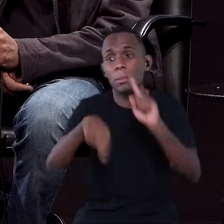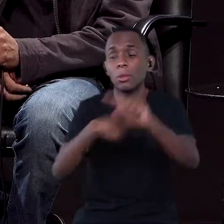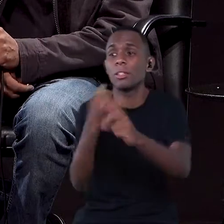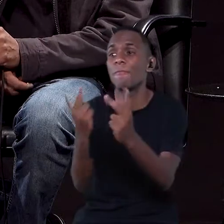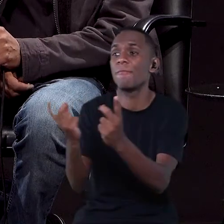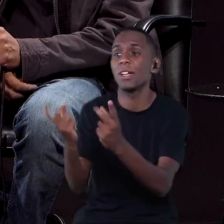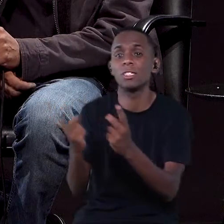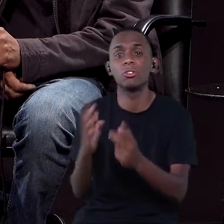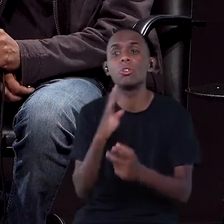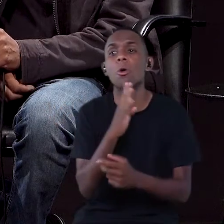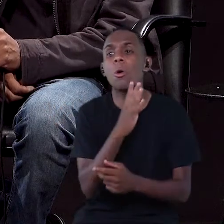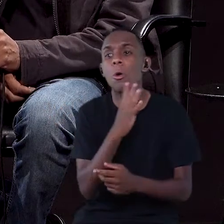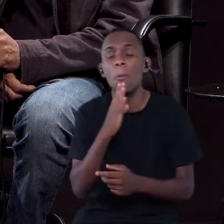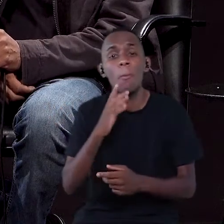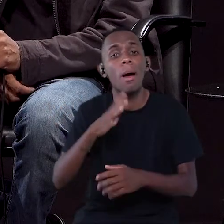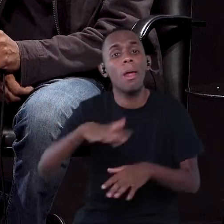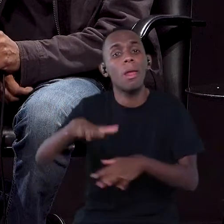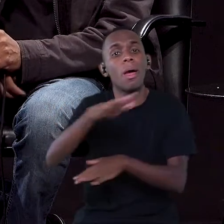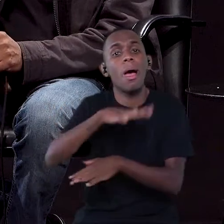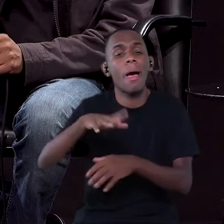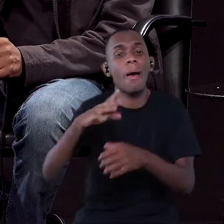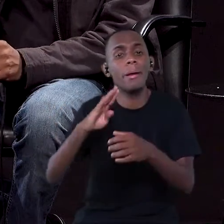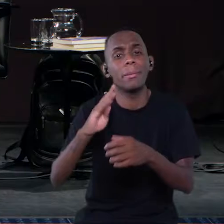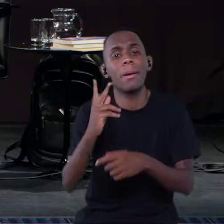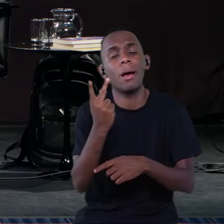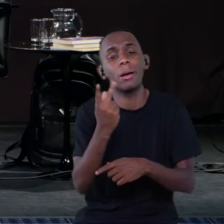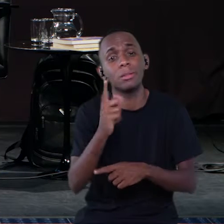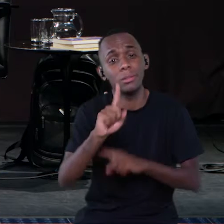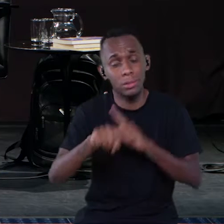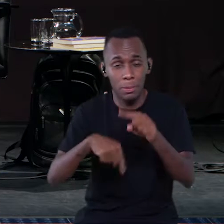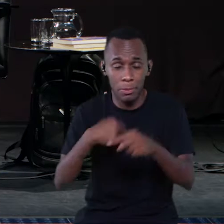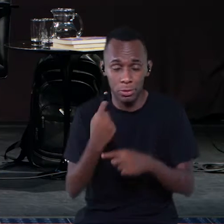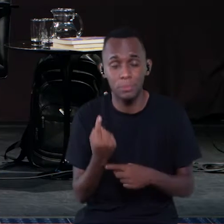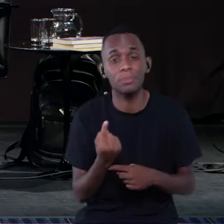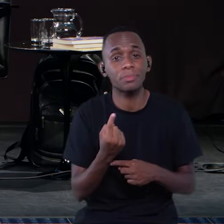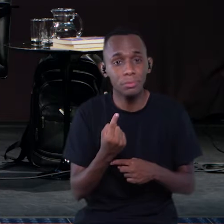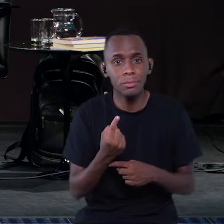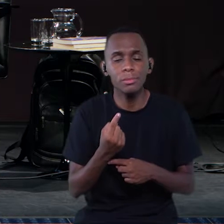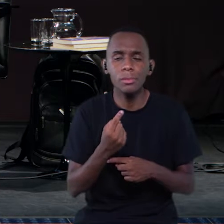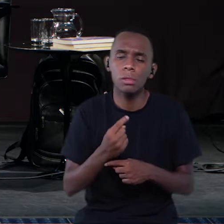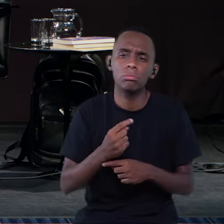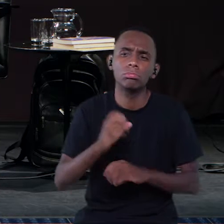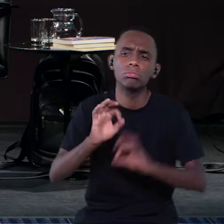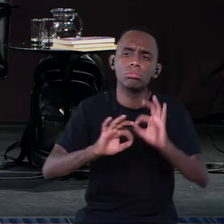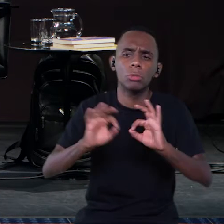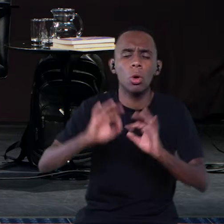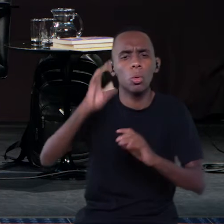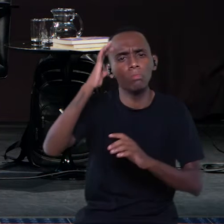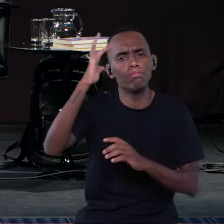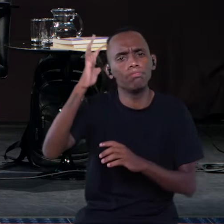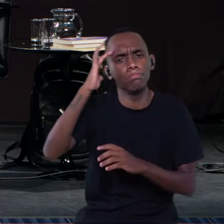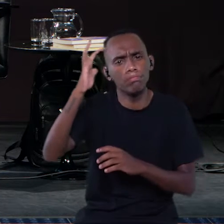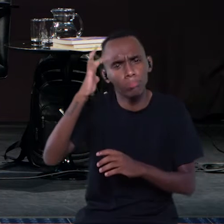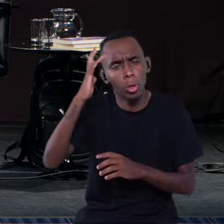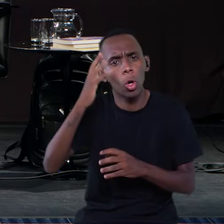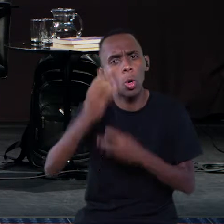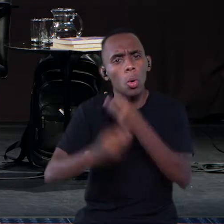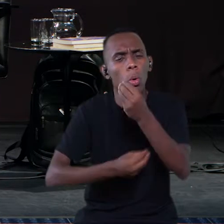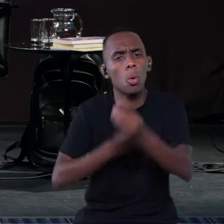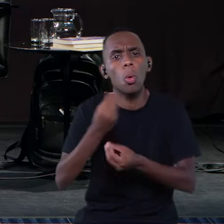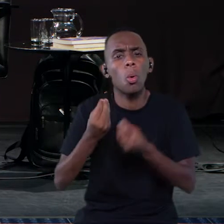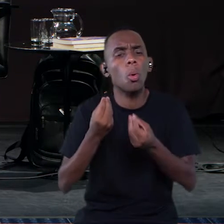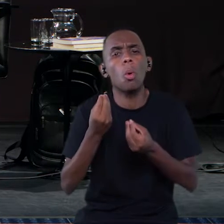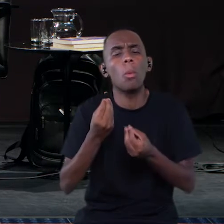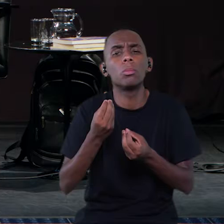pelos bares de Belo Horizonte, essa coisa toda que formou um pouco a mentalidade e a concepção